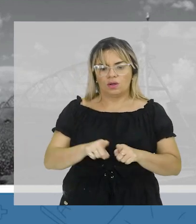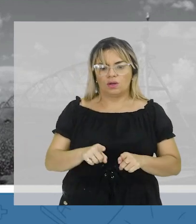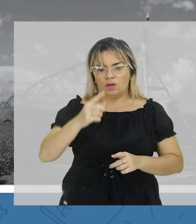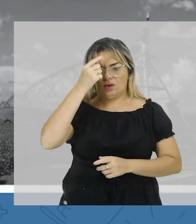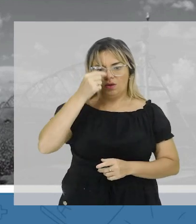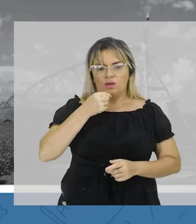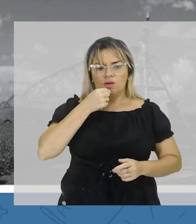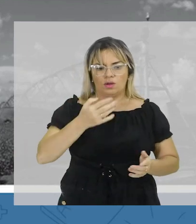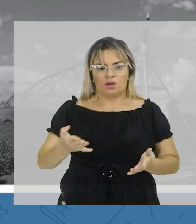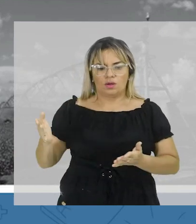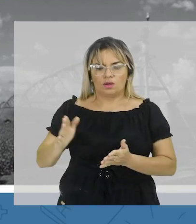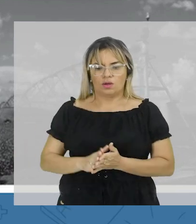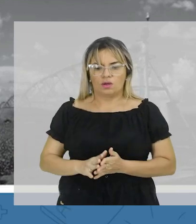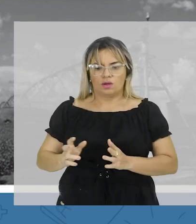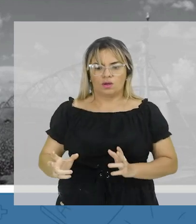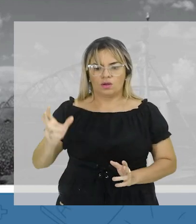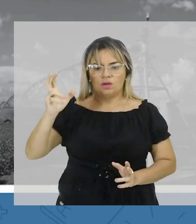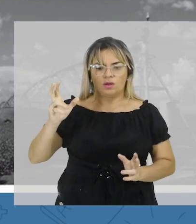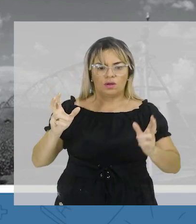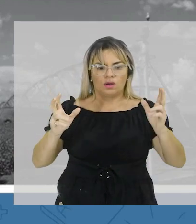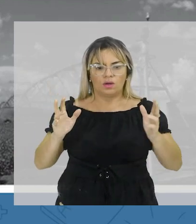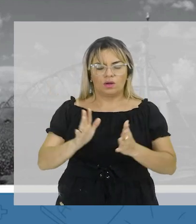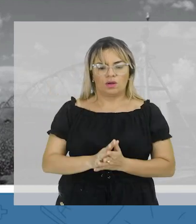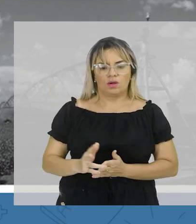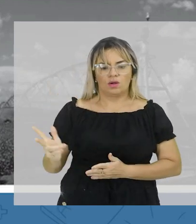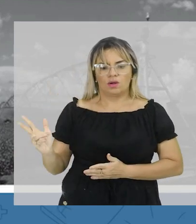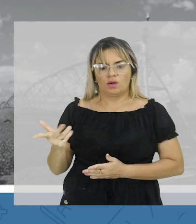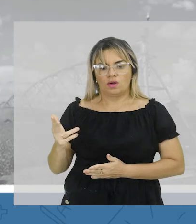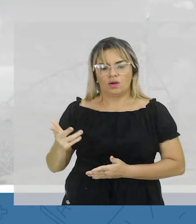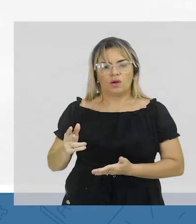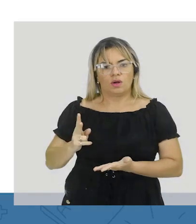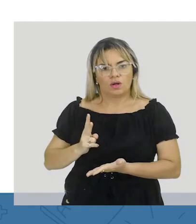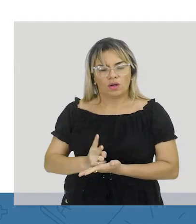figuras, cada torre move-se com velocidade constante.